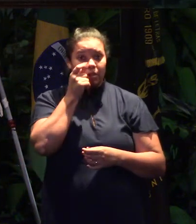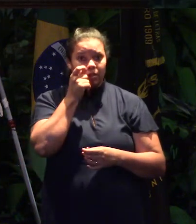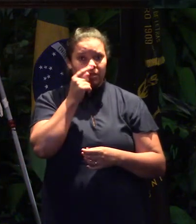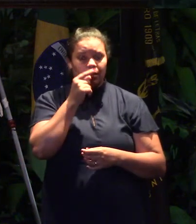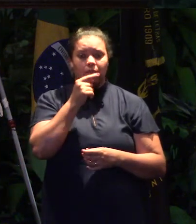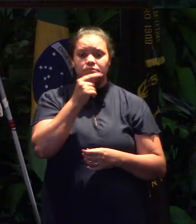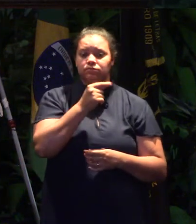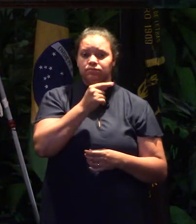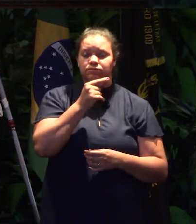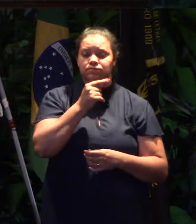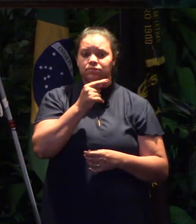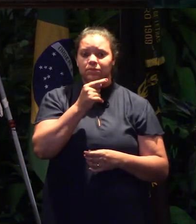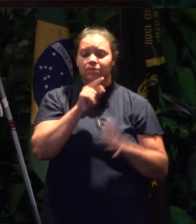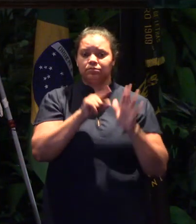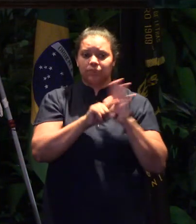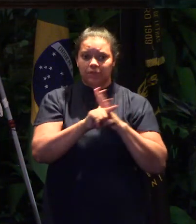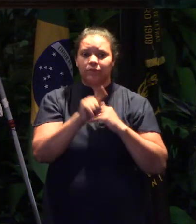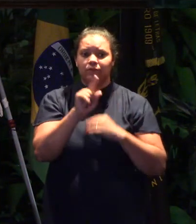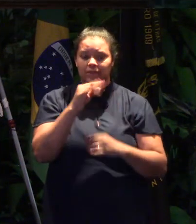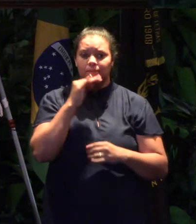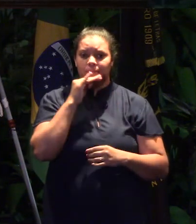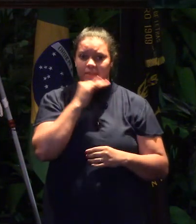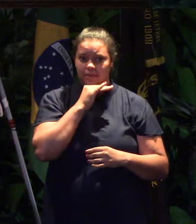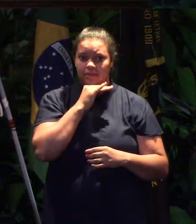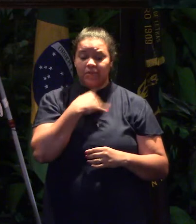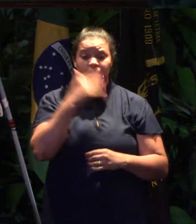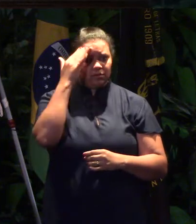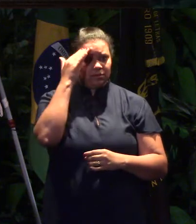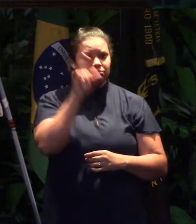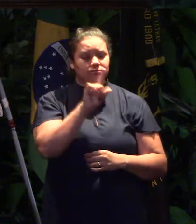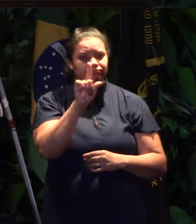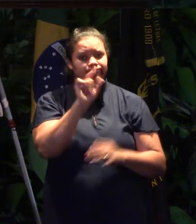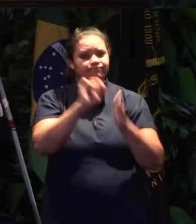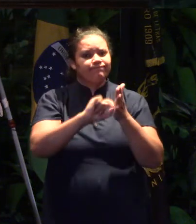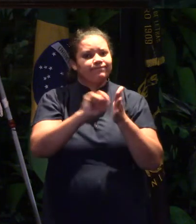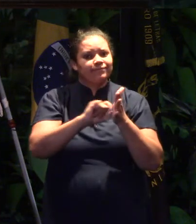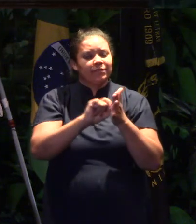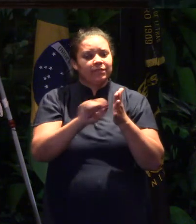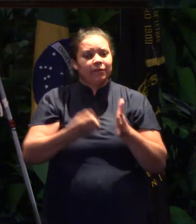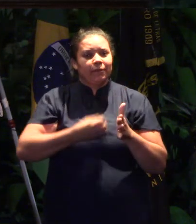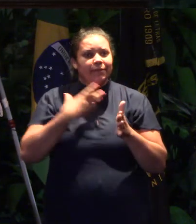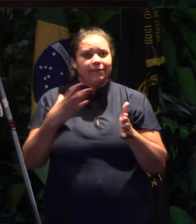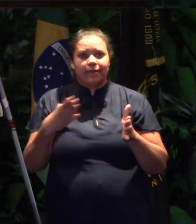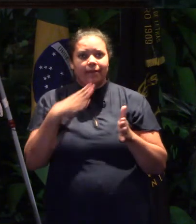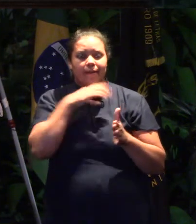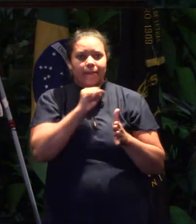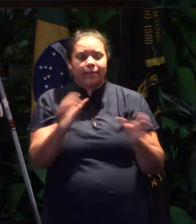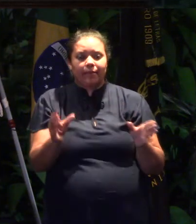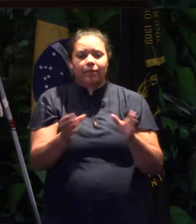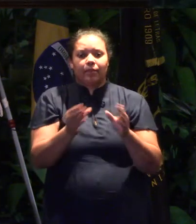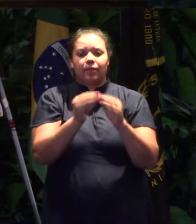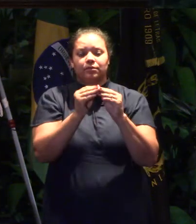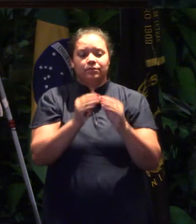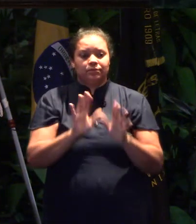percebe alguma coisa nesse sentido? Eu sei que você não escreve sonetos, não usou essas formas, não é poeta e tal, mas eu estou falando mais no